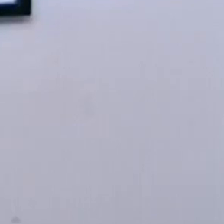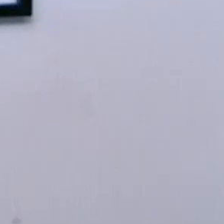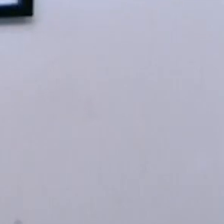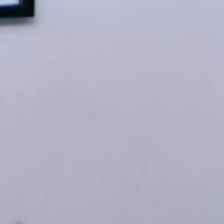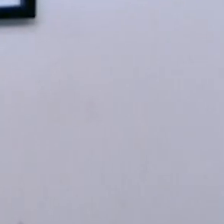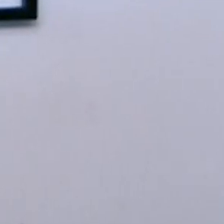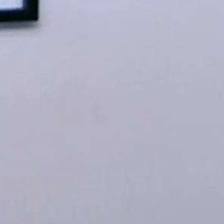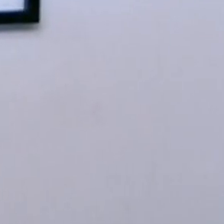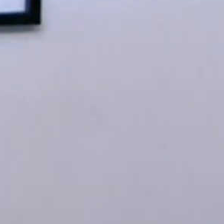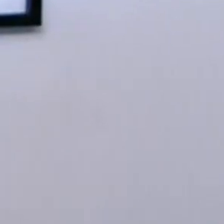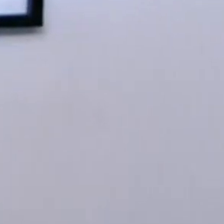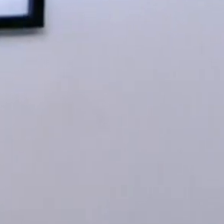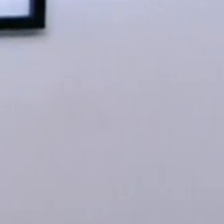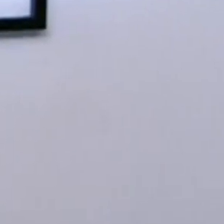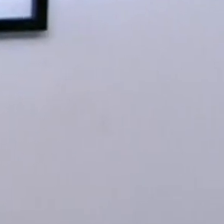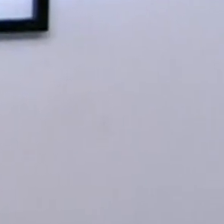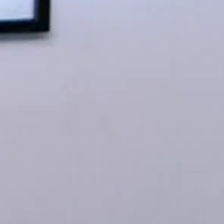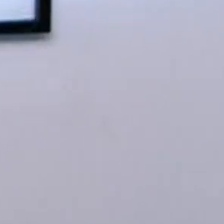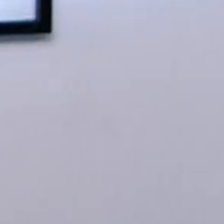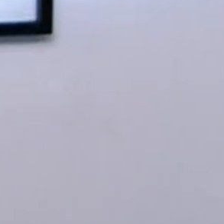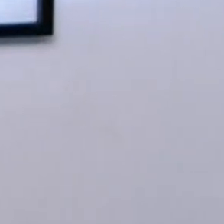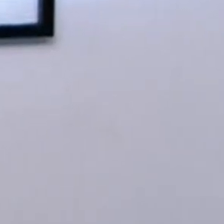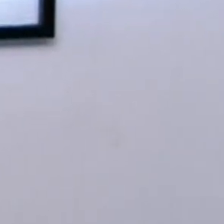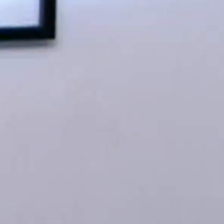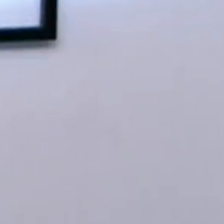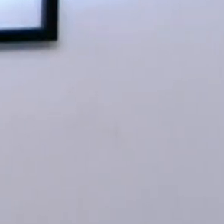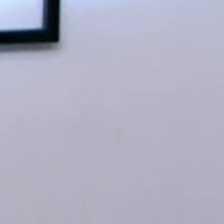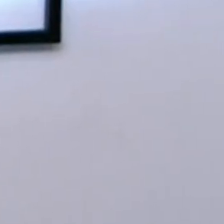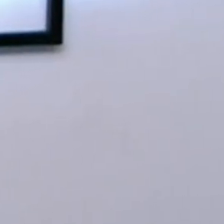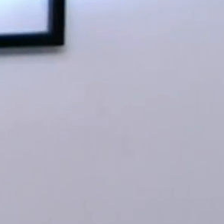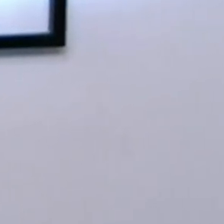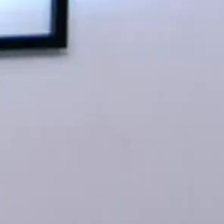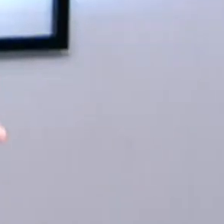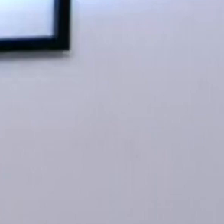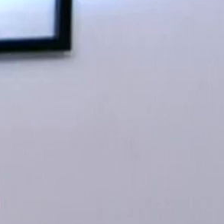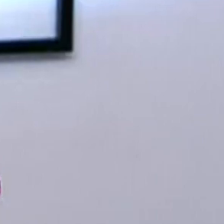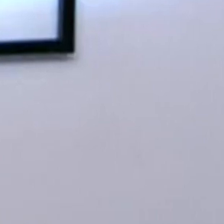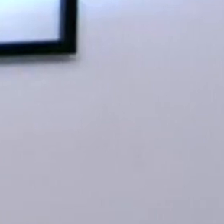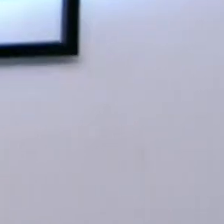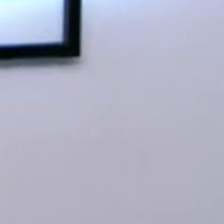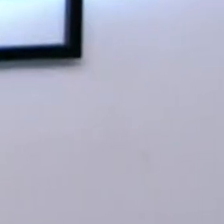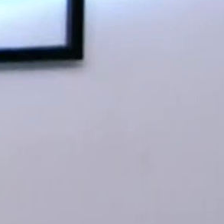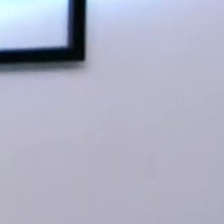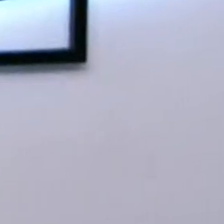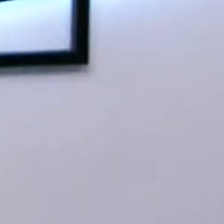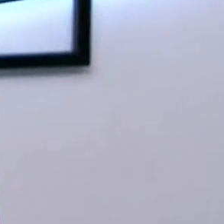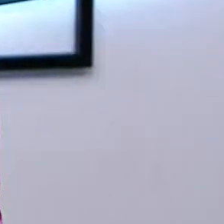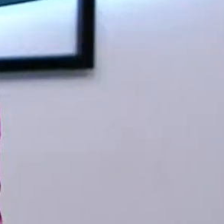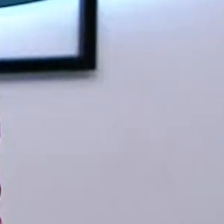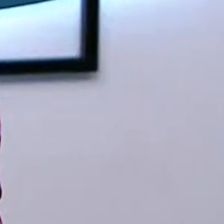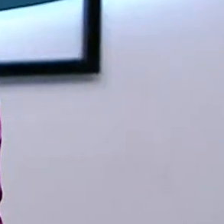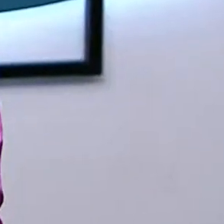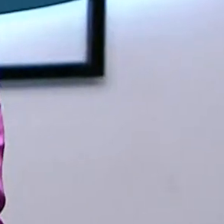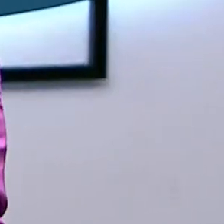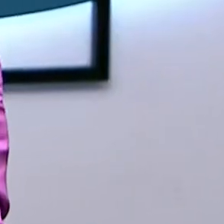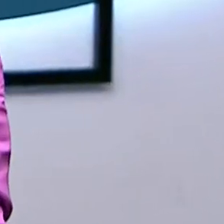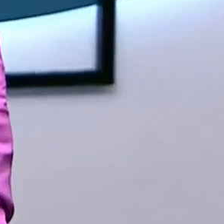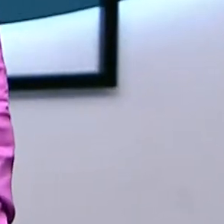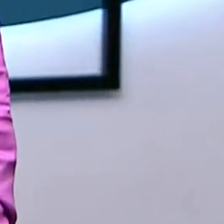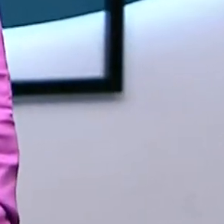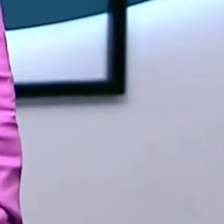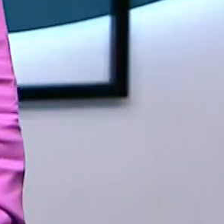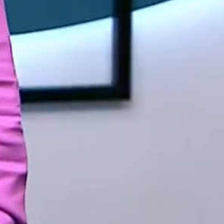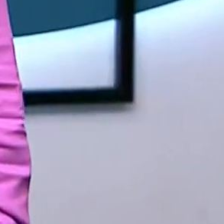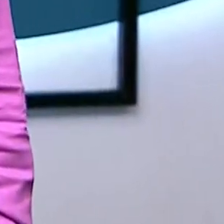o Conselho Nacional de Justiça realiza hoje mais uma sessão ordinária a pauta tem 12 itens entre processos administrativos